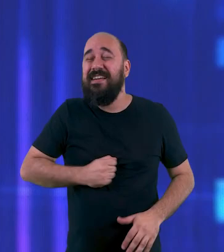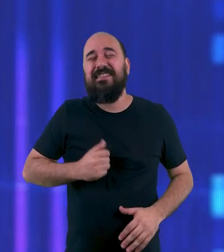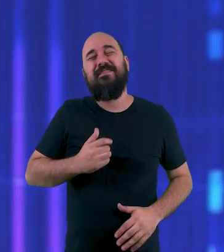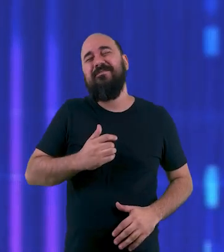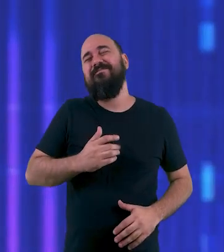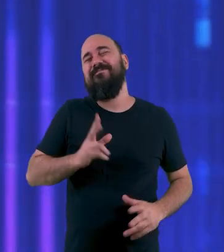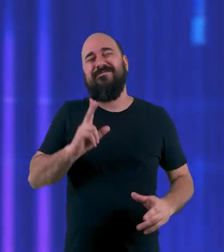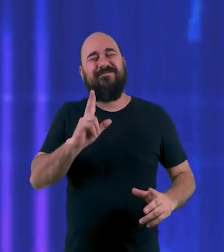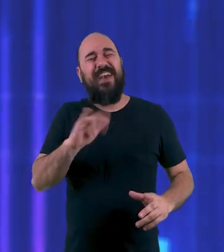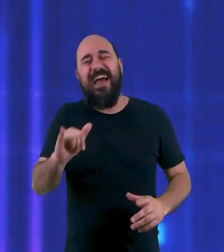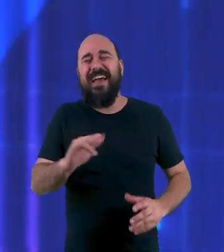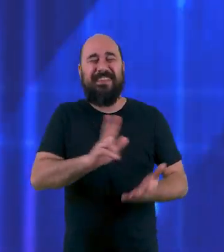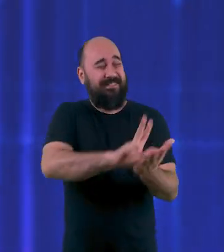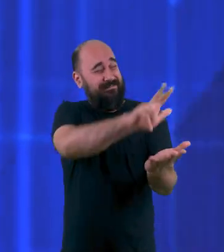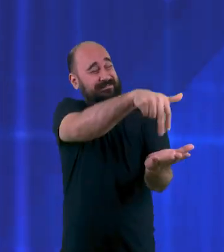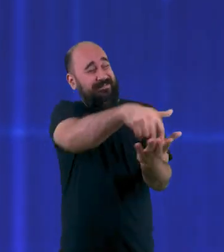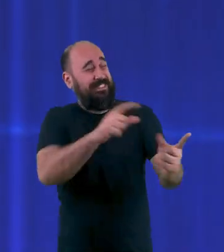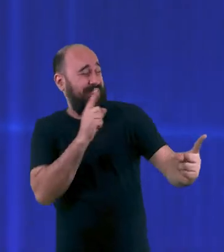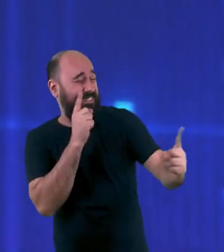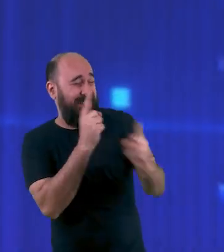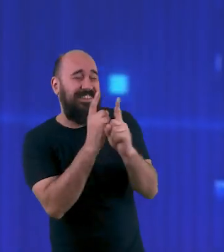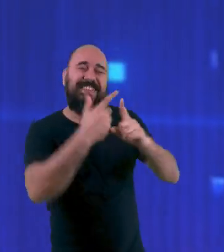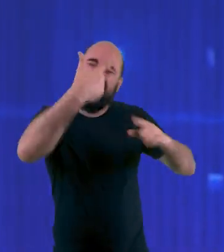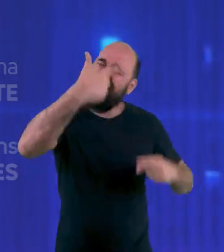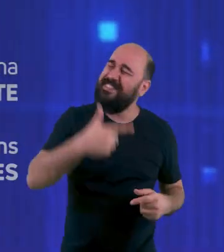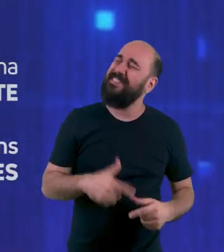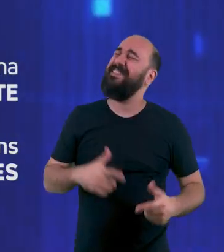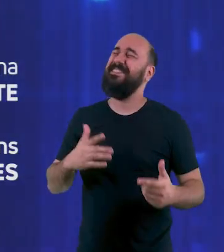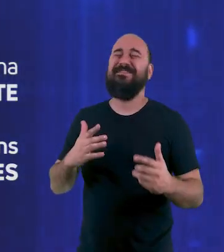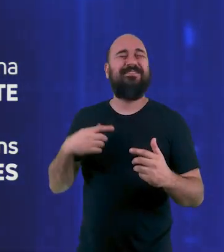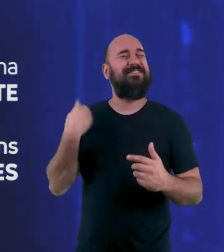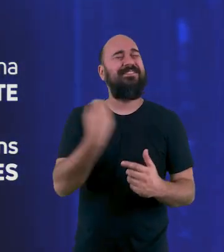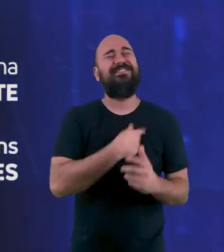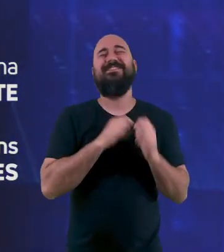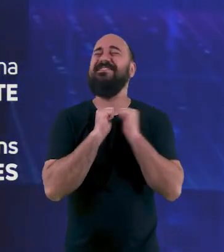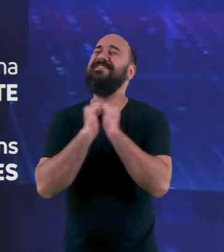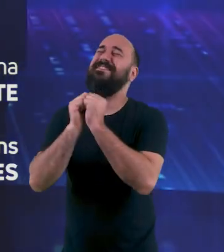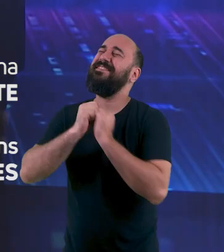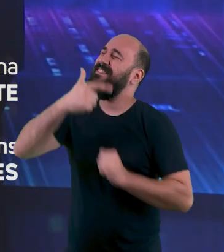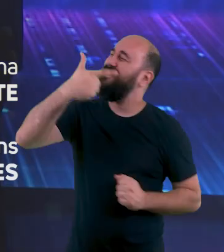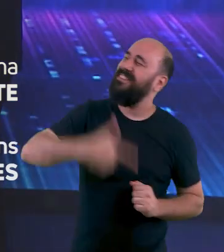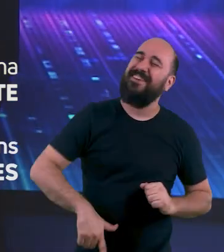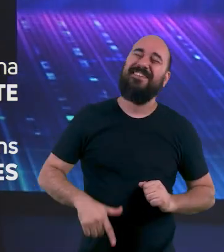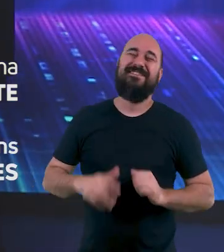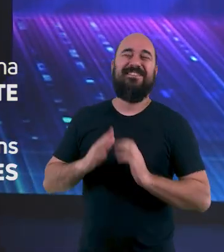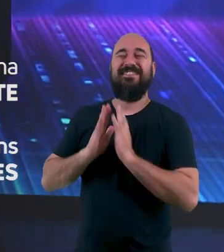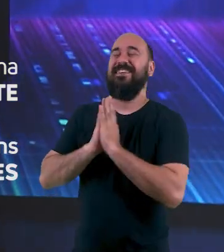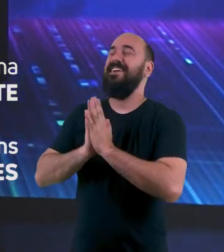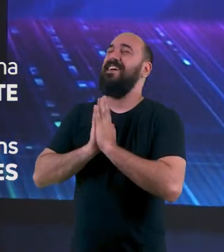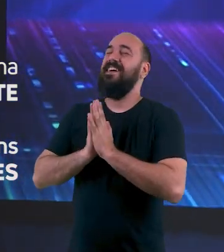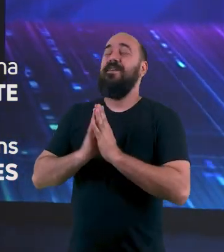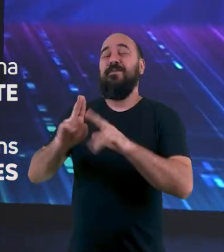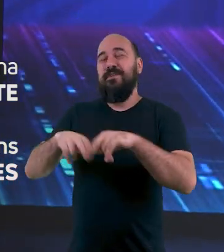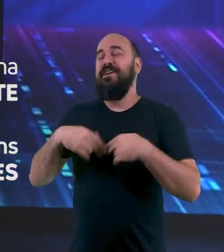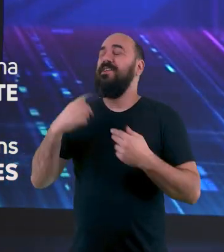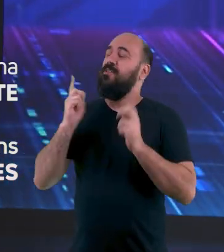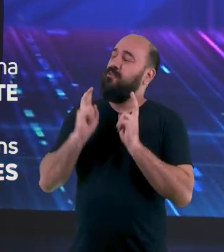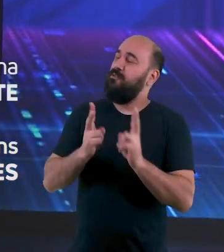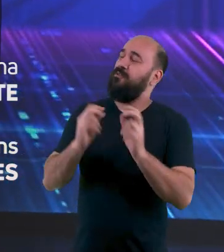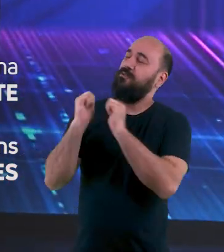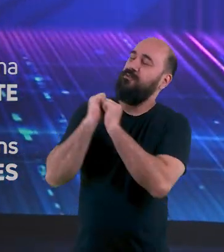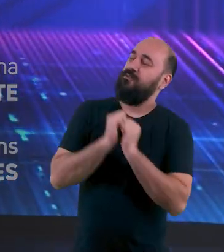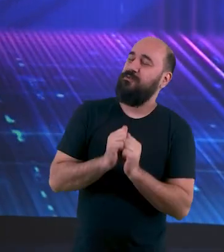mas sabemos que em breve poderemos estar todos juntos com o Senhor. Por isso, continua ao nosso lado, em nome de